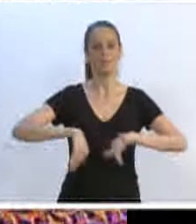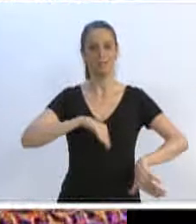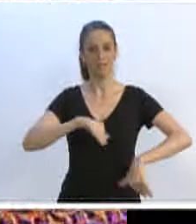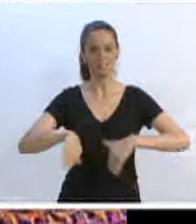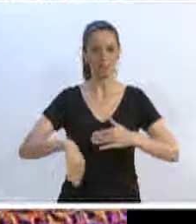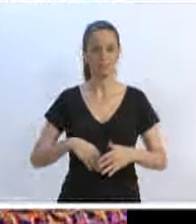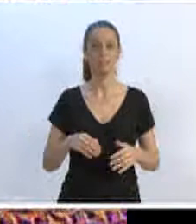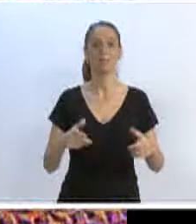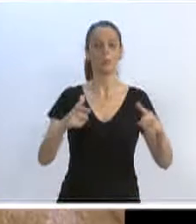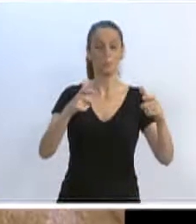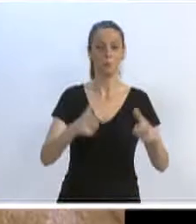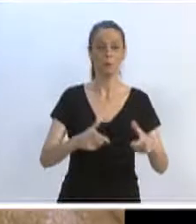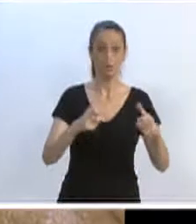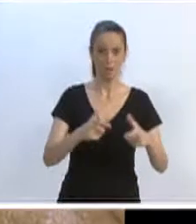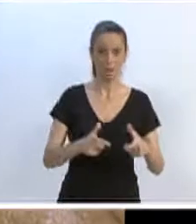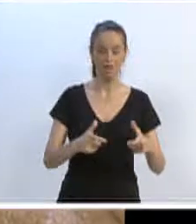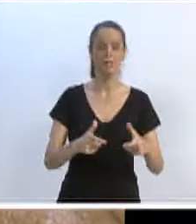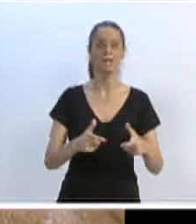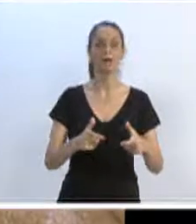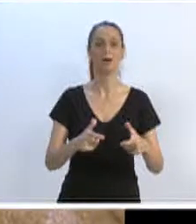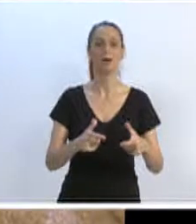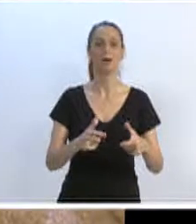1, da Uniaselv.